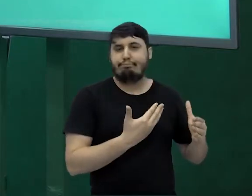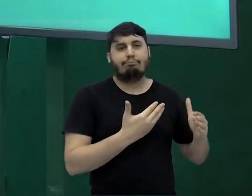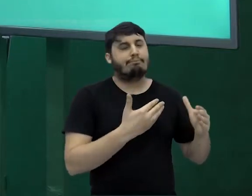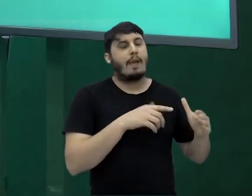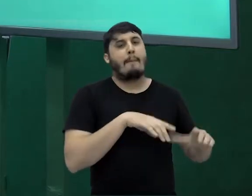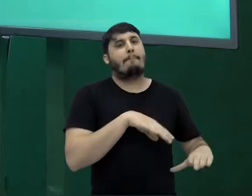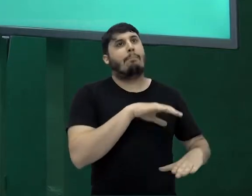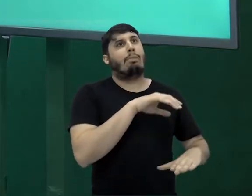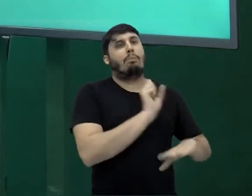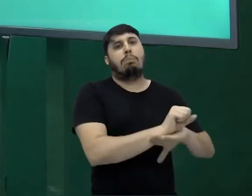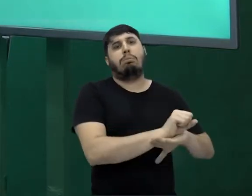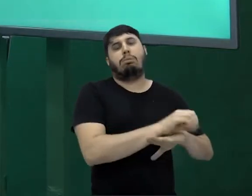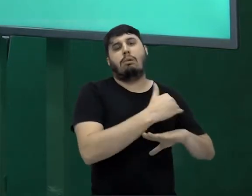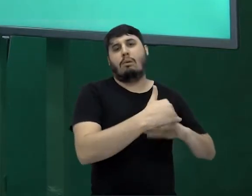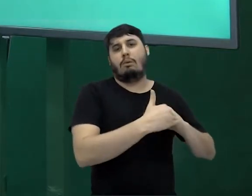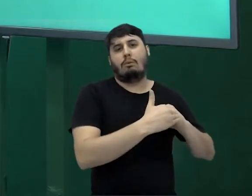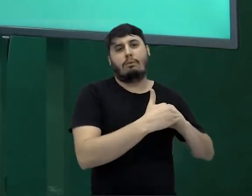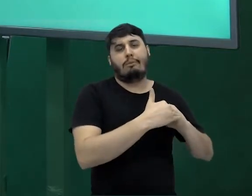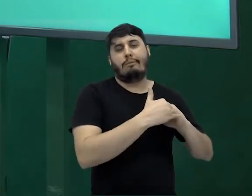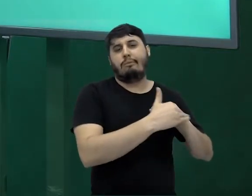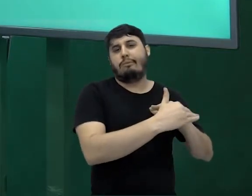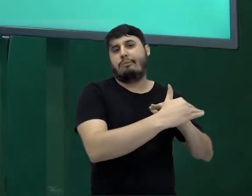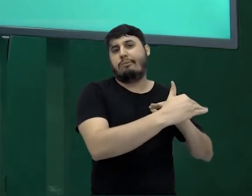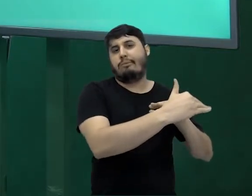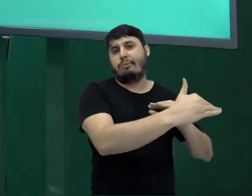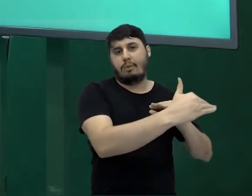Vai ficar ali, não vai